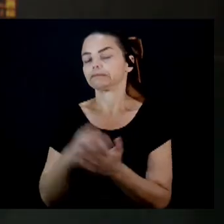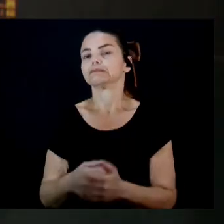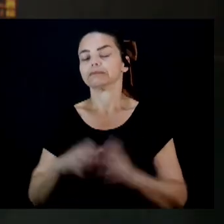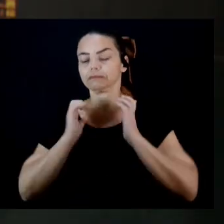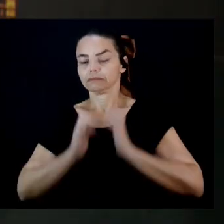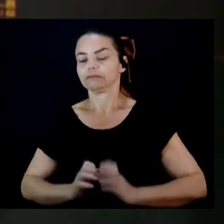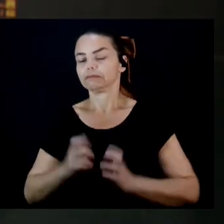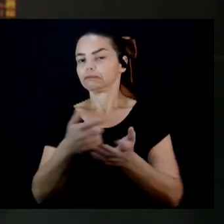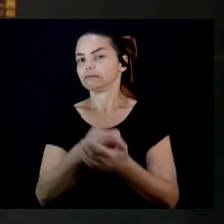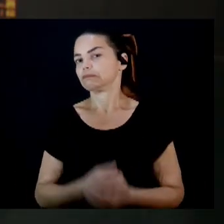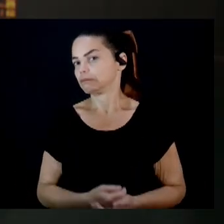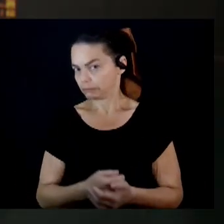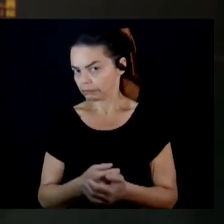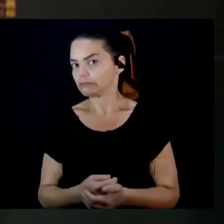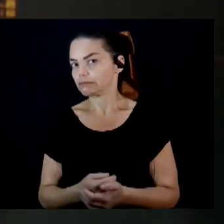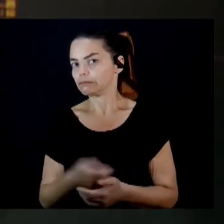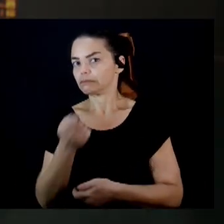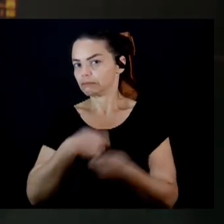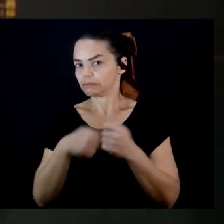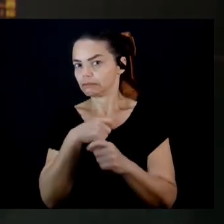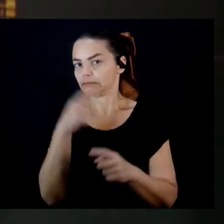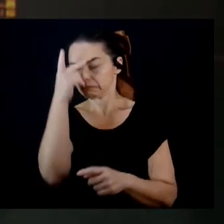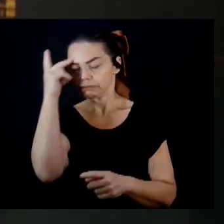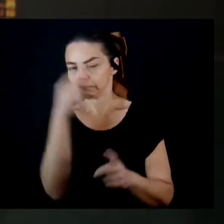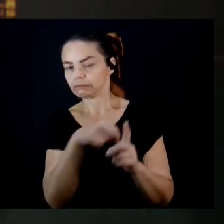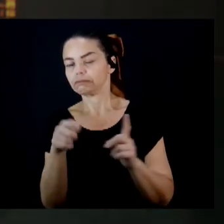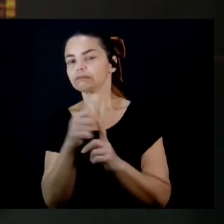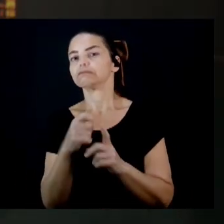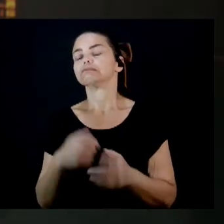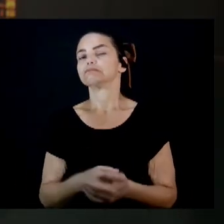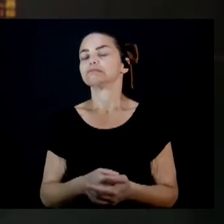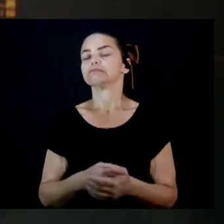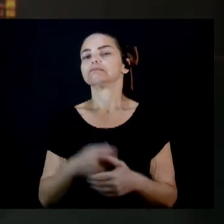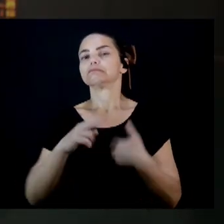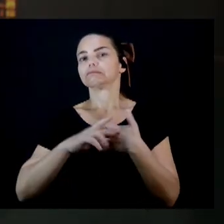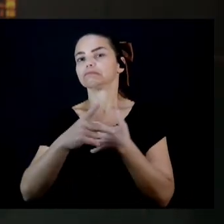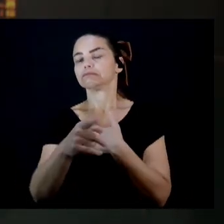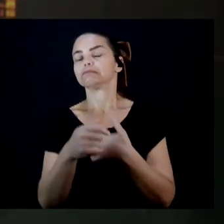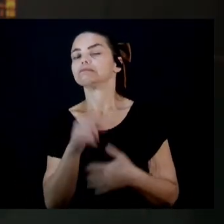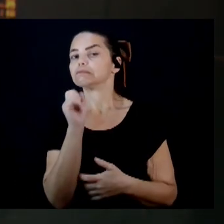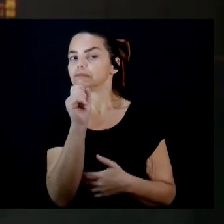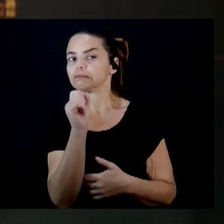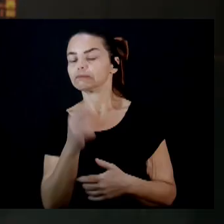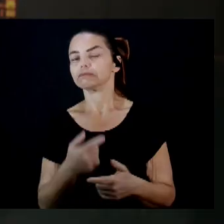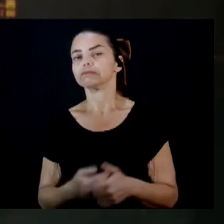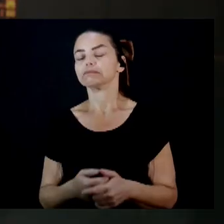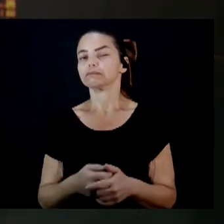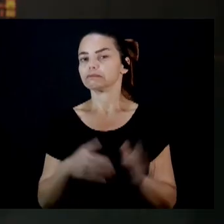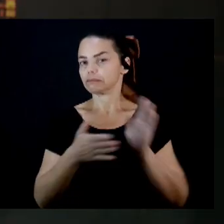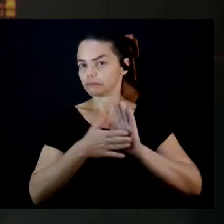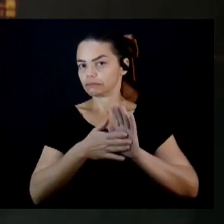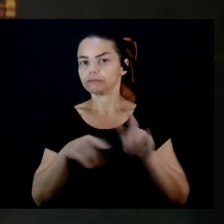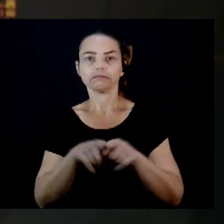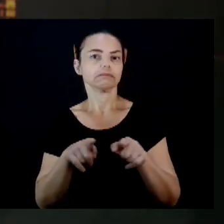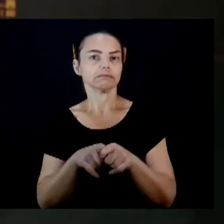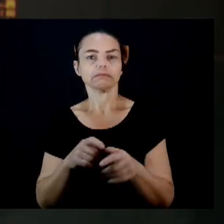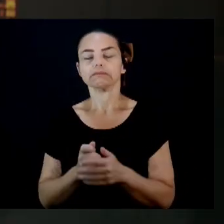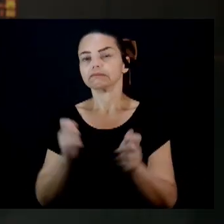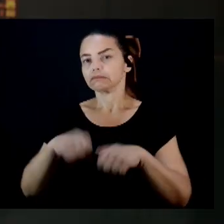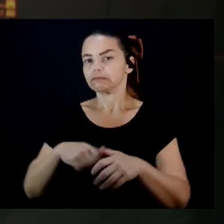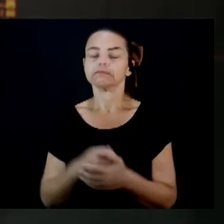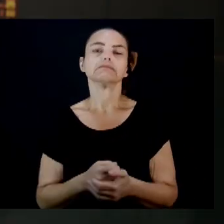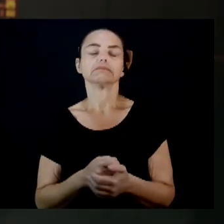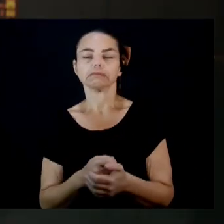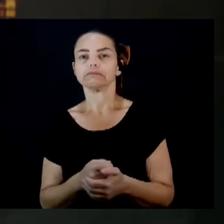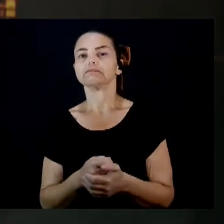condição socioeconômica do responsável e consequências provocadas. A proposta também prevê possibilidade de apreensão